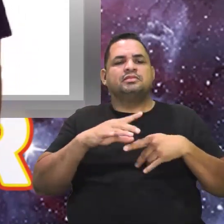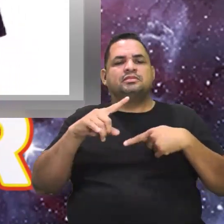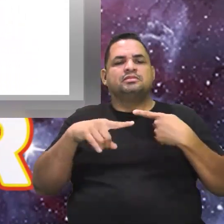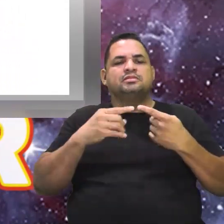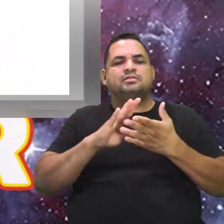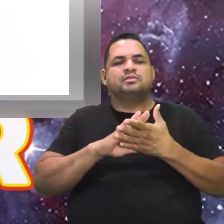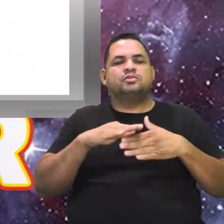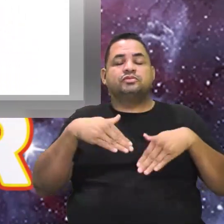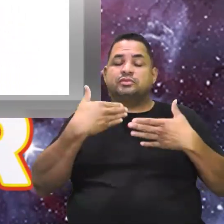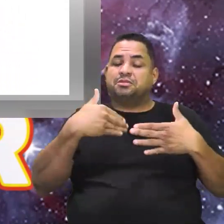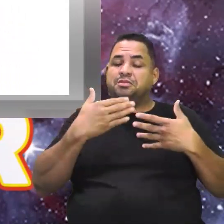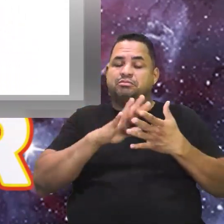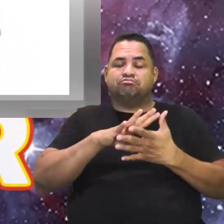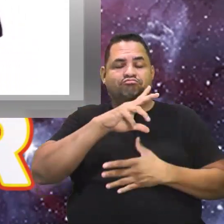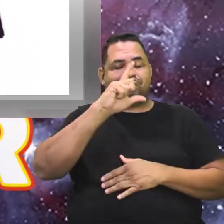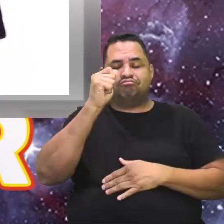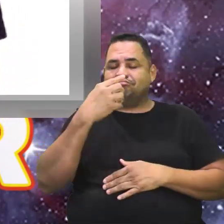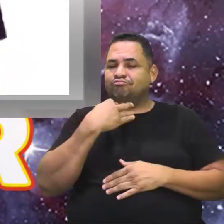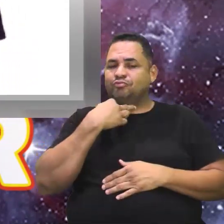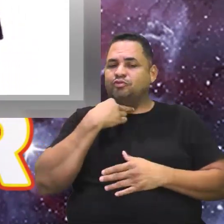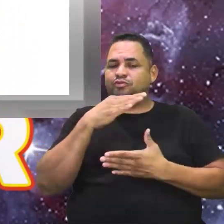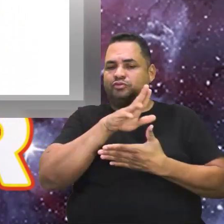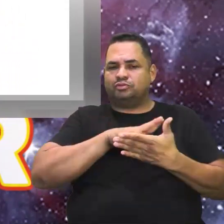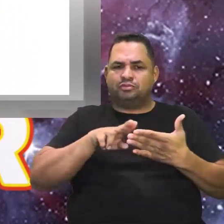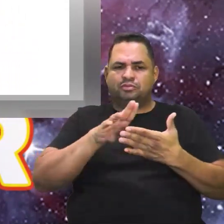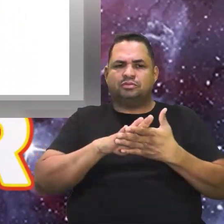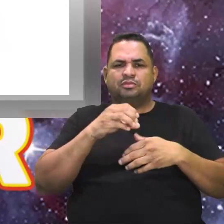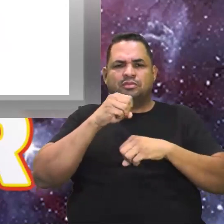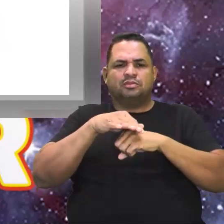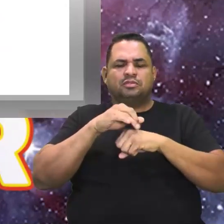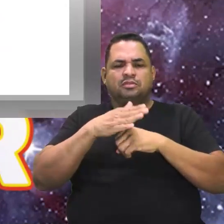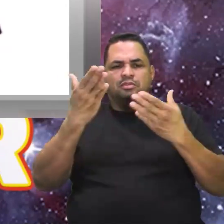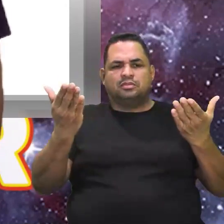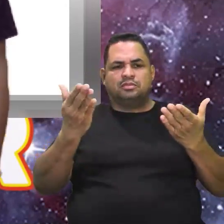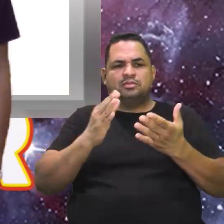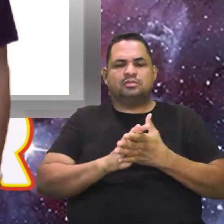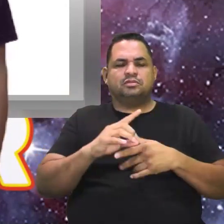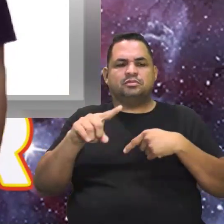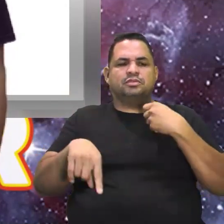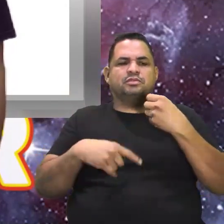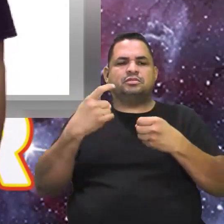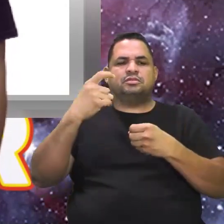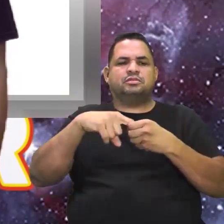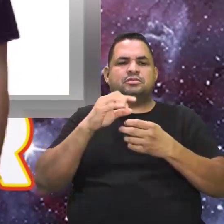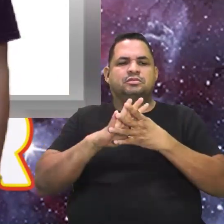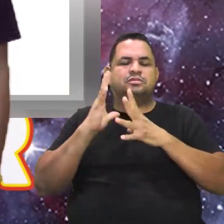no dia do exame não será possível o uso, tá bom? Dicas e macetes, ficamos por aqui. Já já a